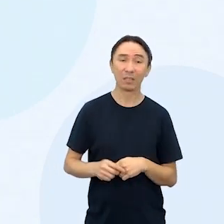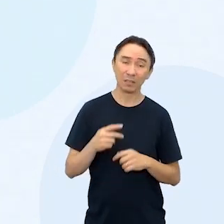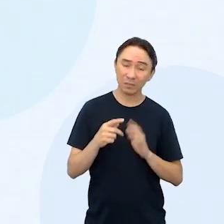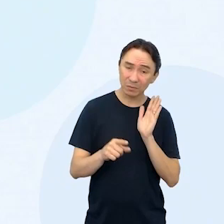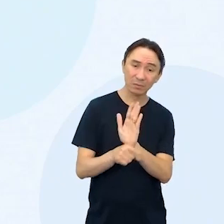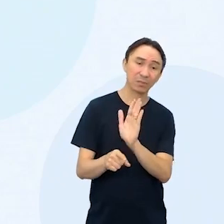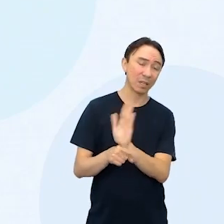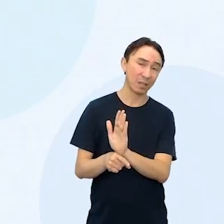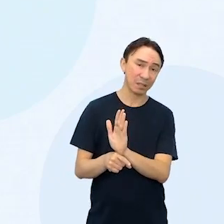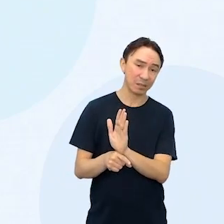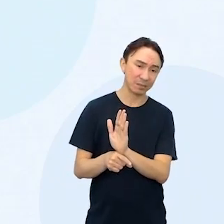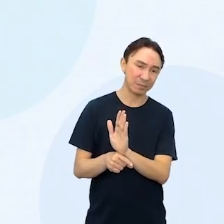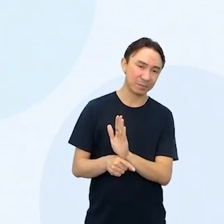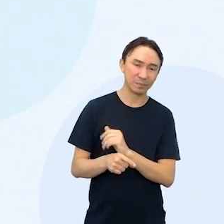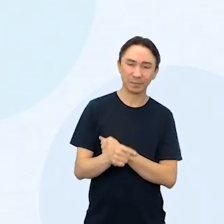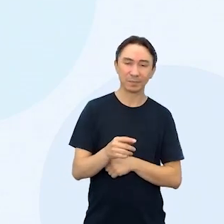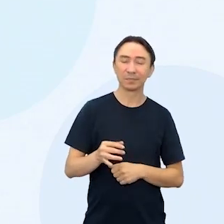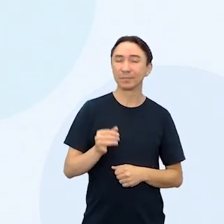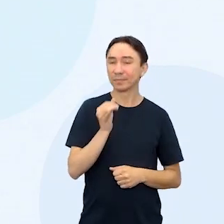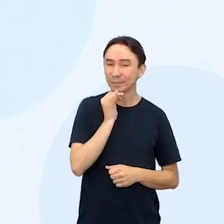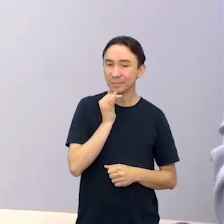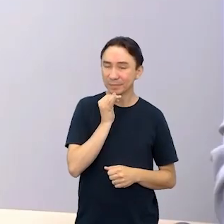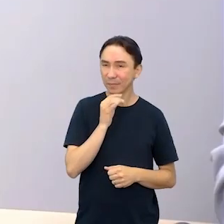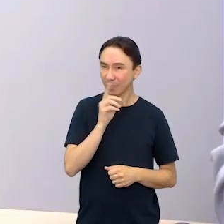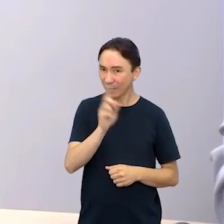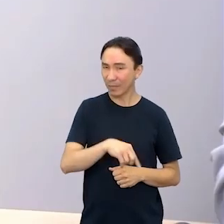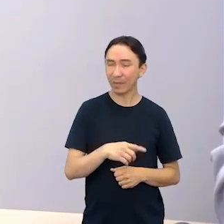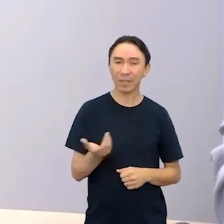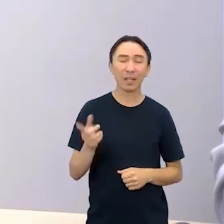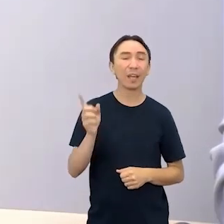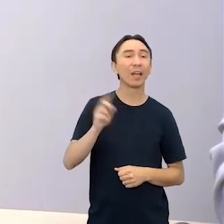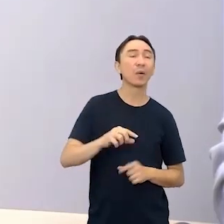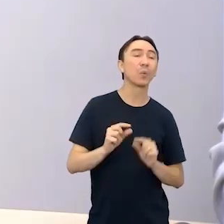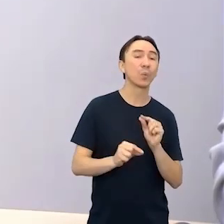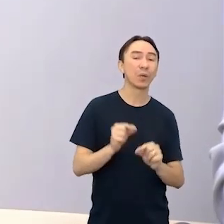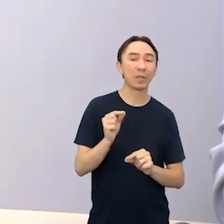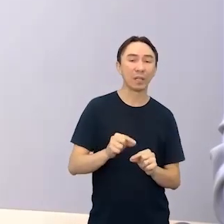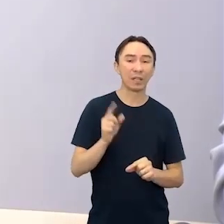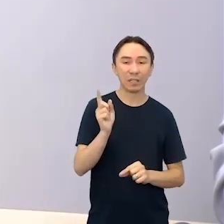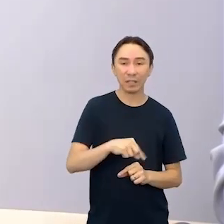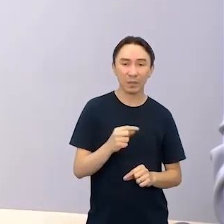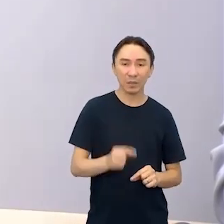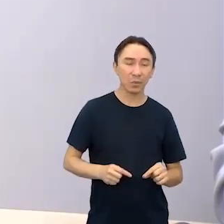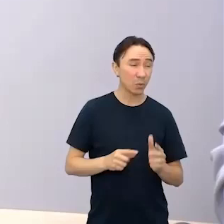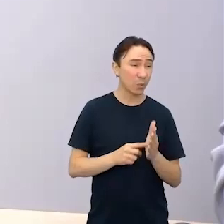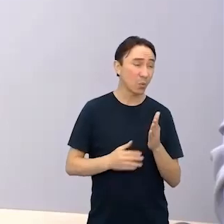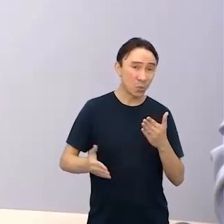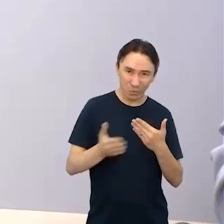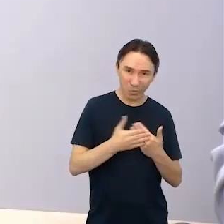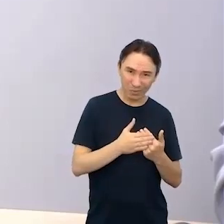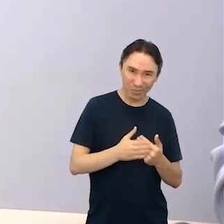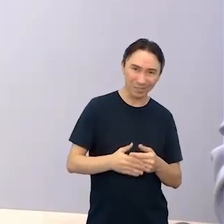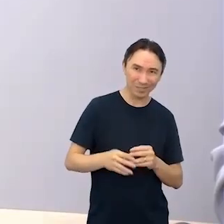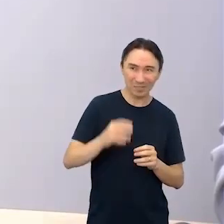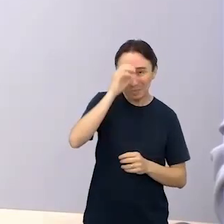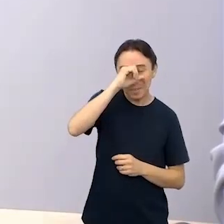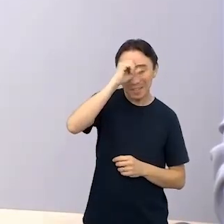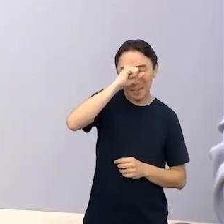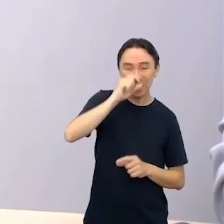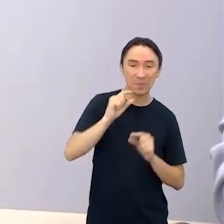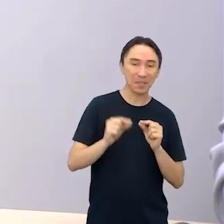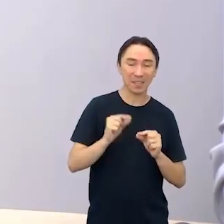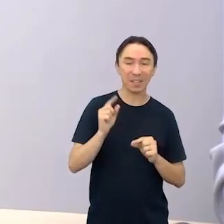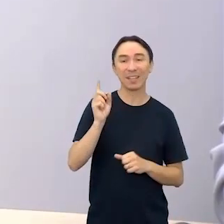aula. Para quem não sabe, o desenho universal de aprendizagem, ele vem de um conceito da arquitetura que estabelece